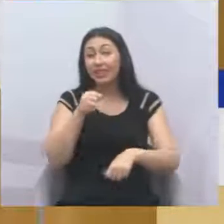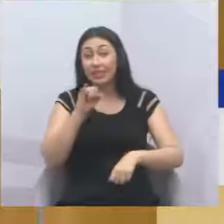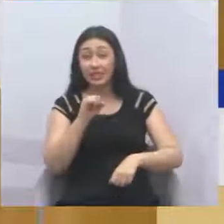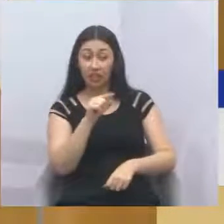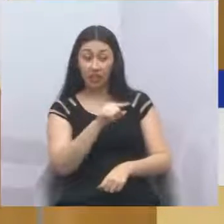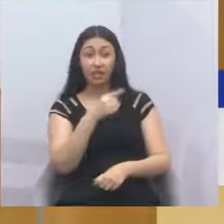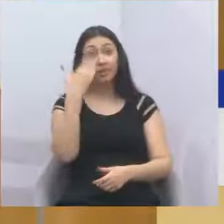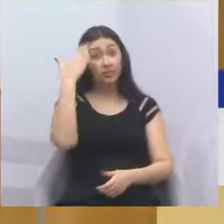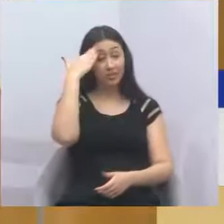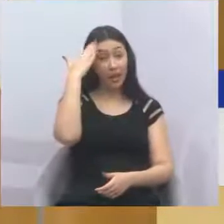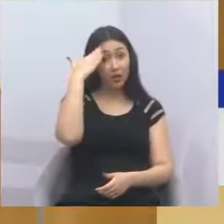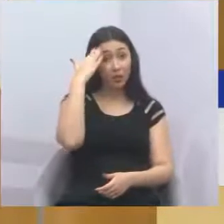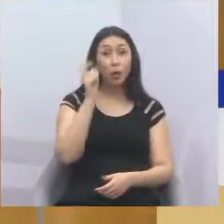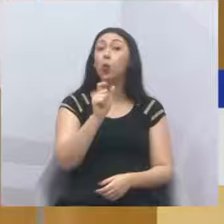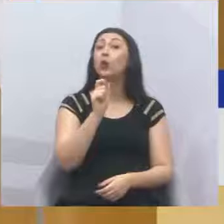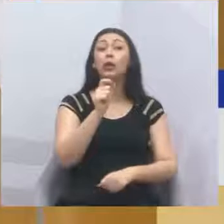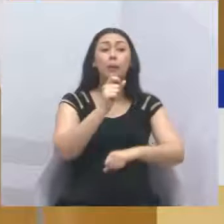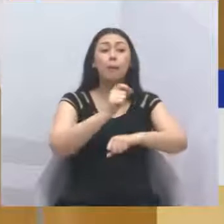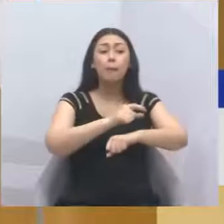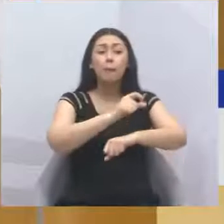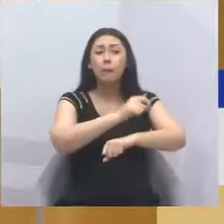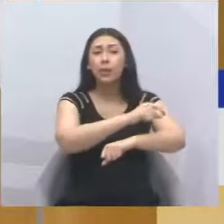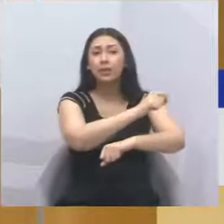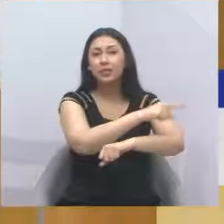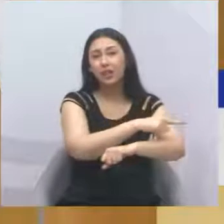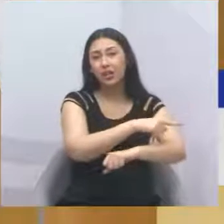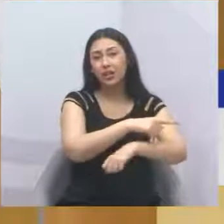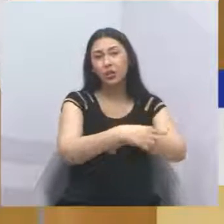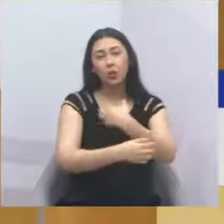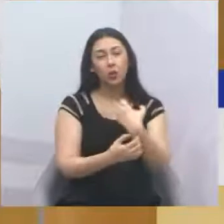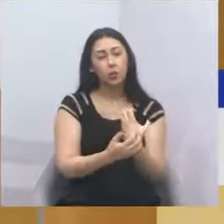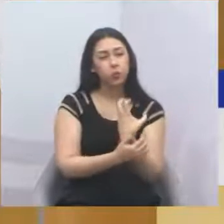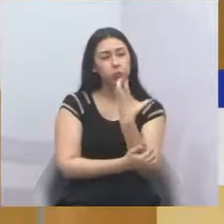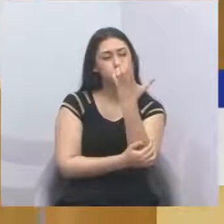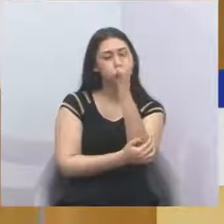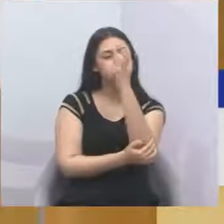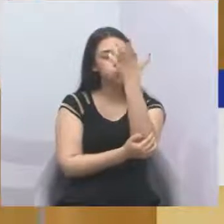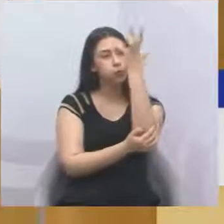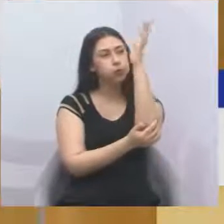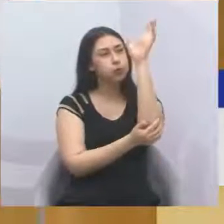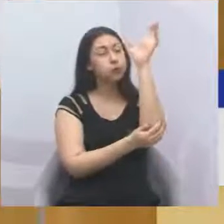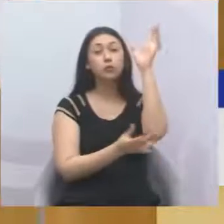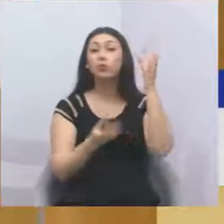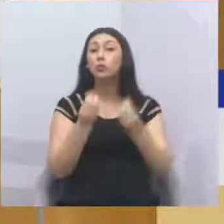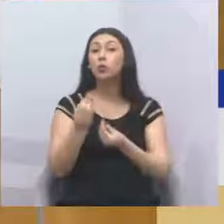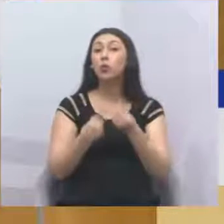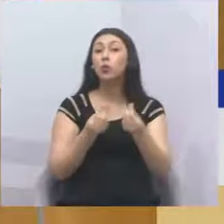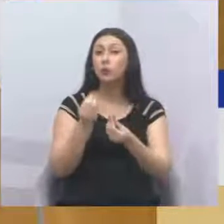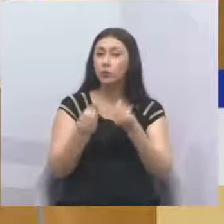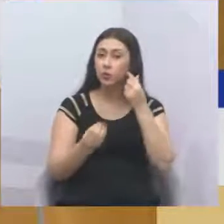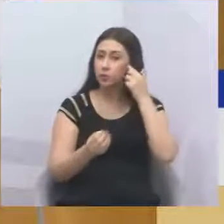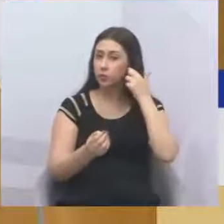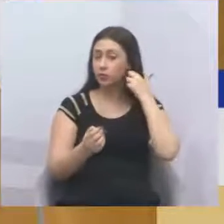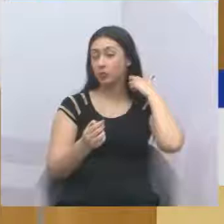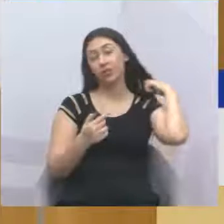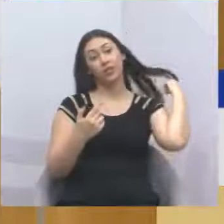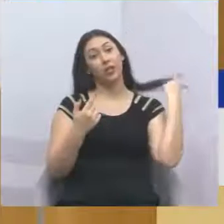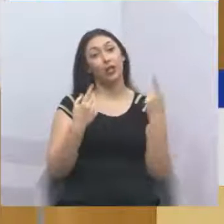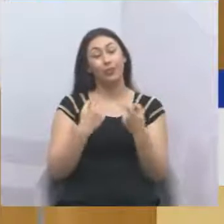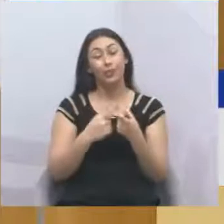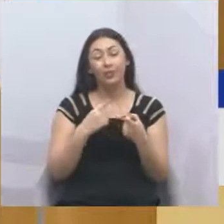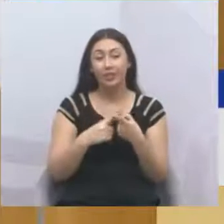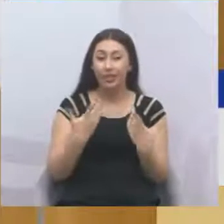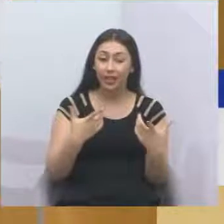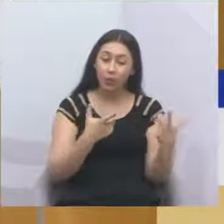ciente do que ele está plantando, do tamanho dessa árvore, como ela ficará naquele ambiente. Porque